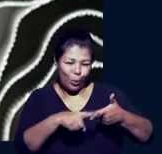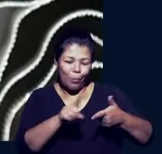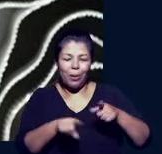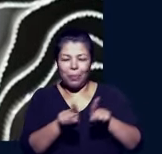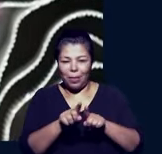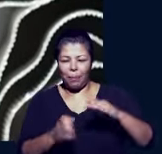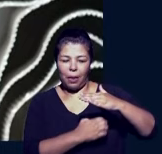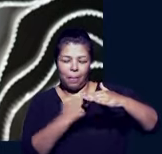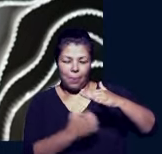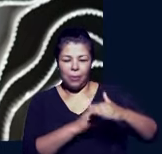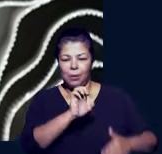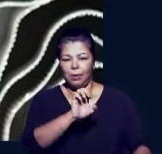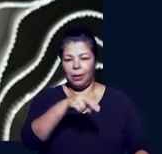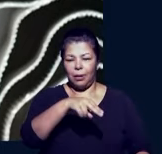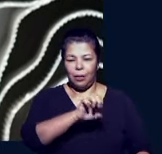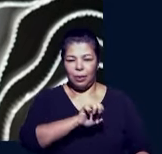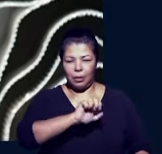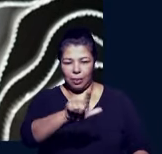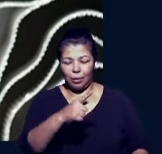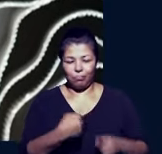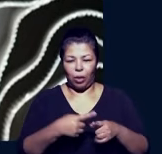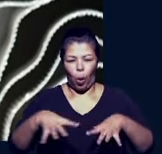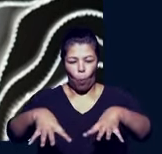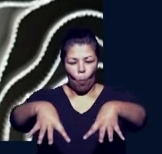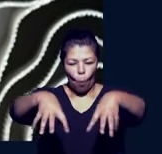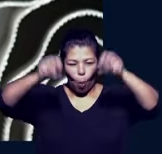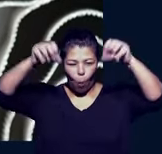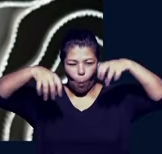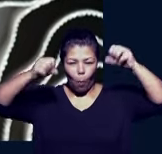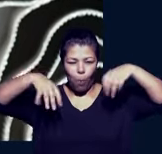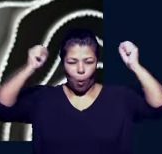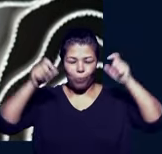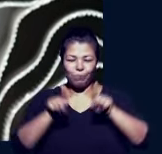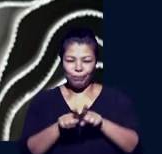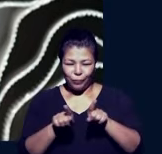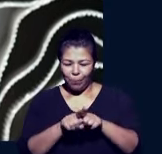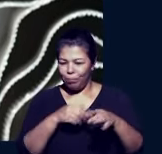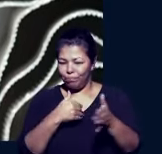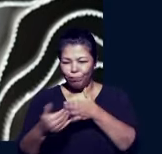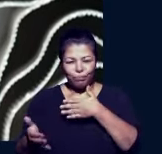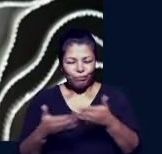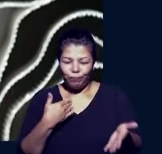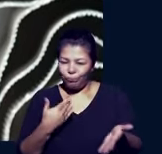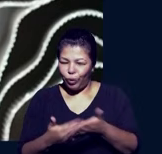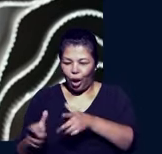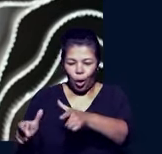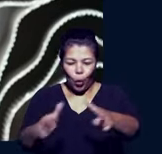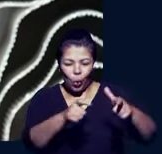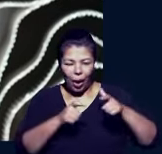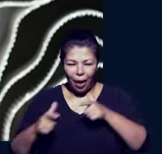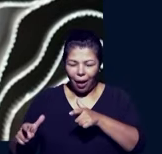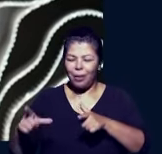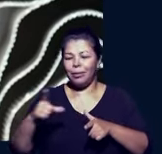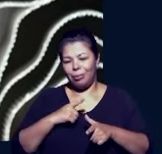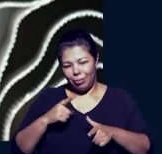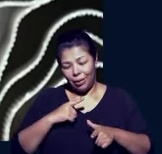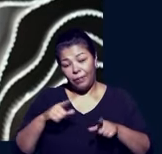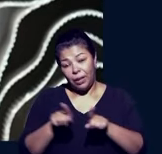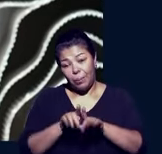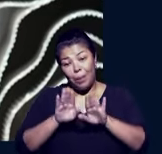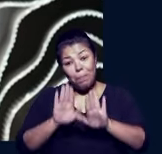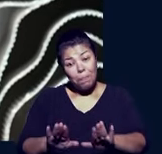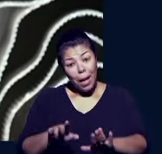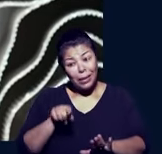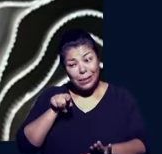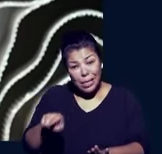também a CPFL ficou com uma série de consumidores desatendidos na região de Sorocaba na região de Jundiaí Mas não é isso